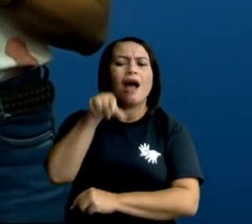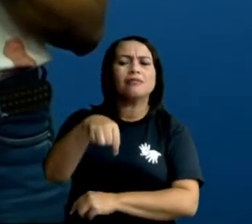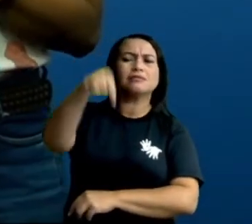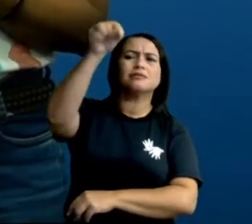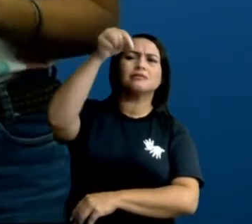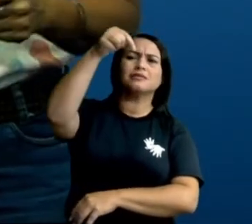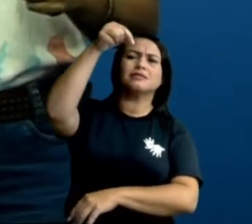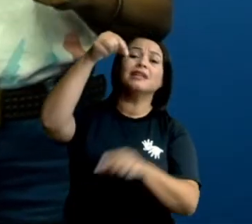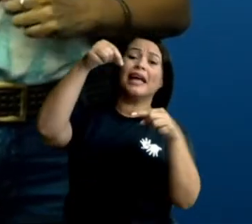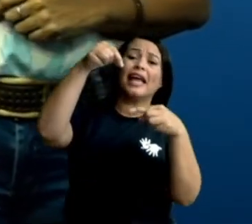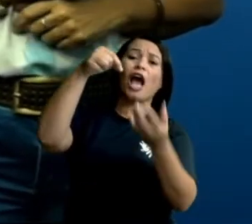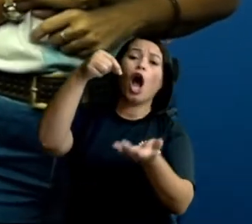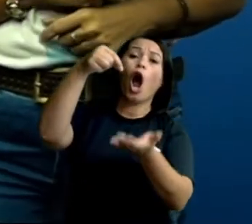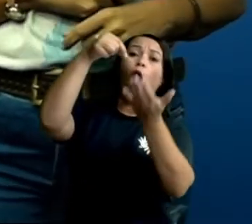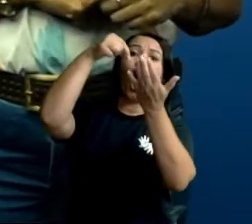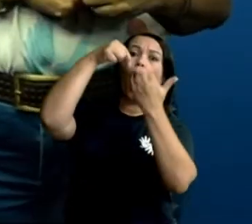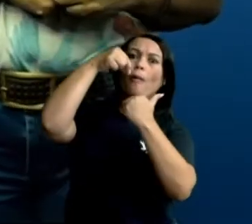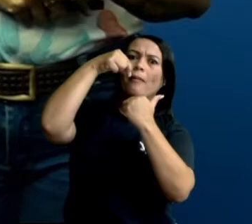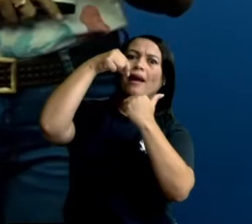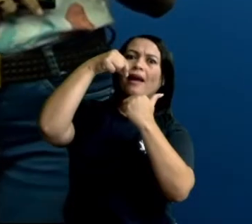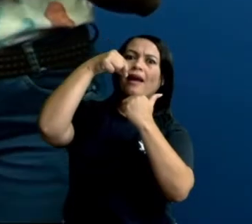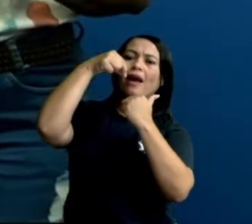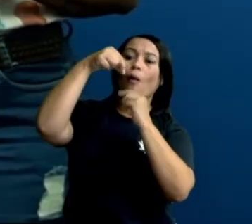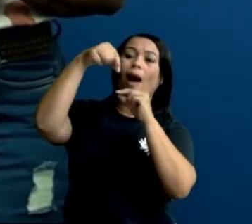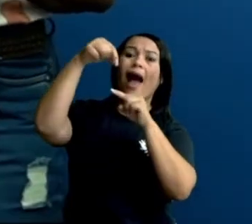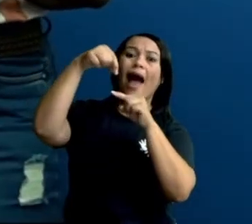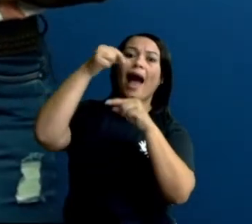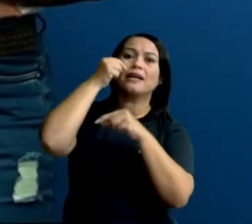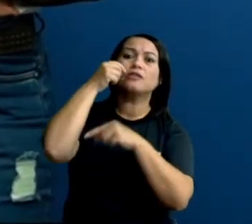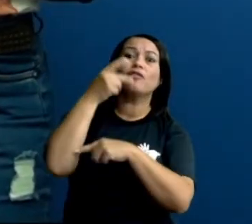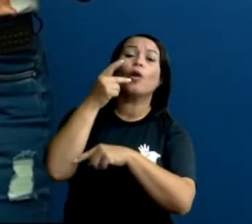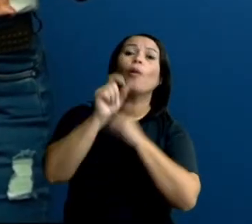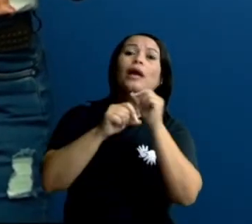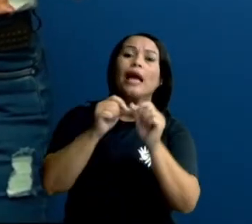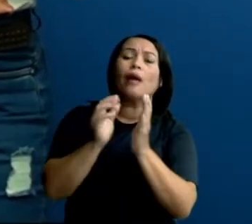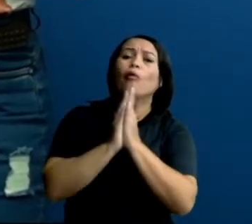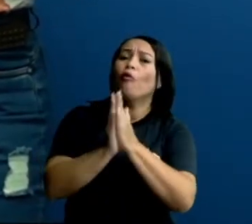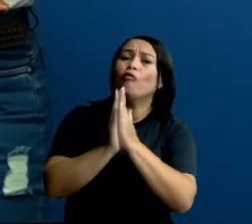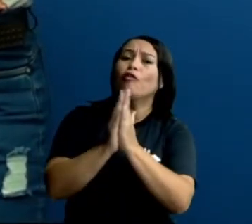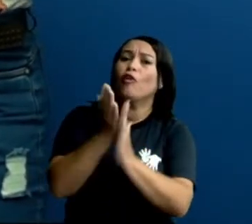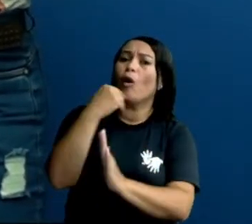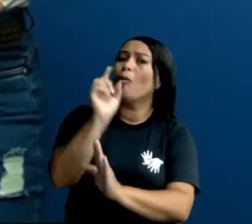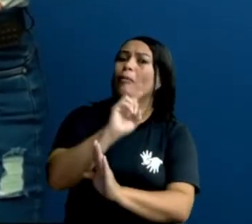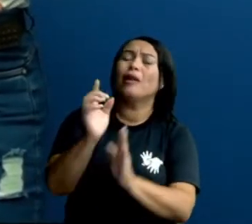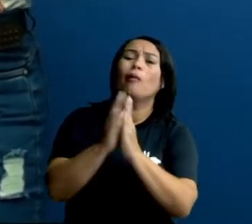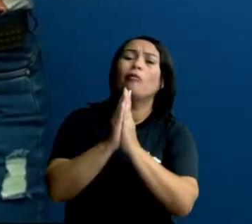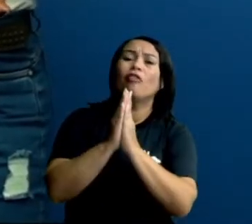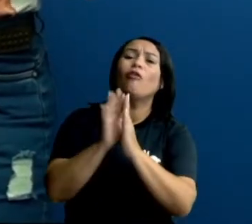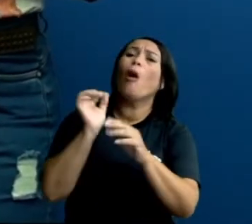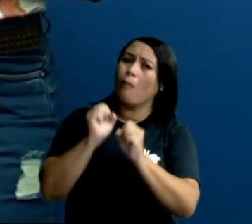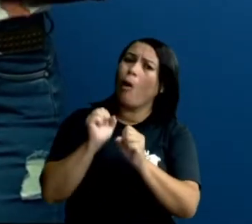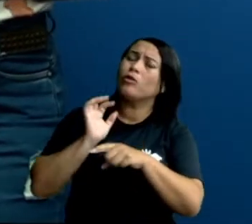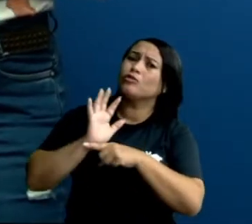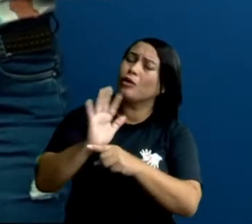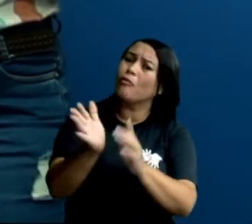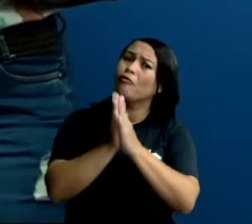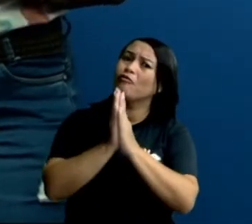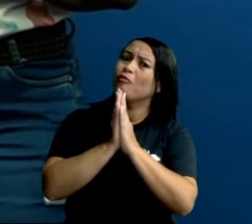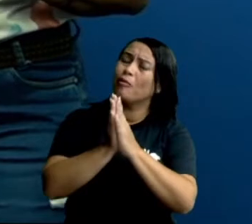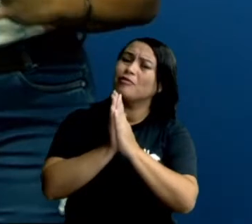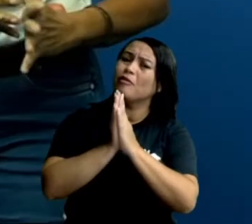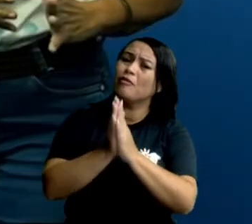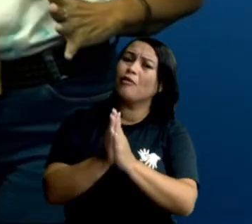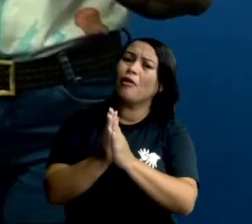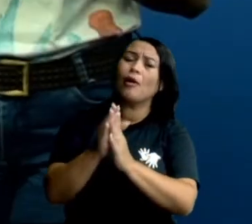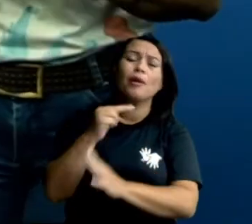E quando ele ia acabar com o ratinho fez o quê? Implorou pela vida dele. Por